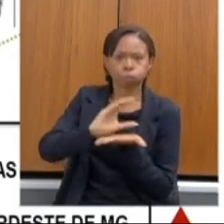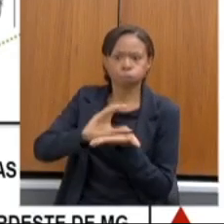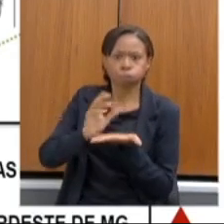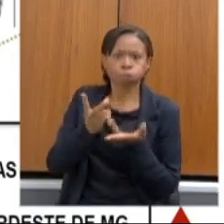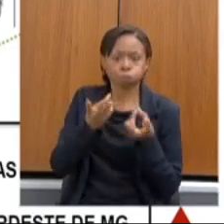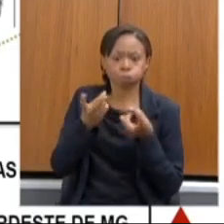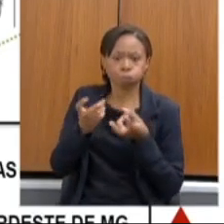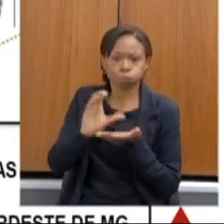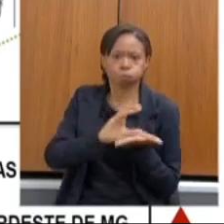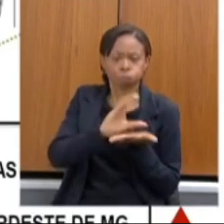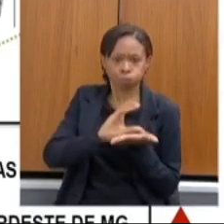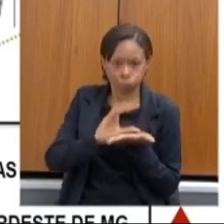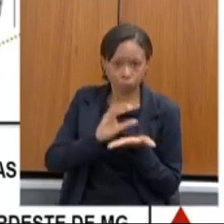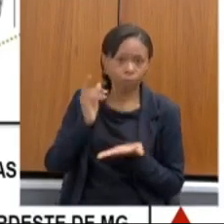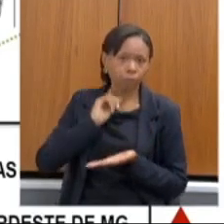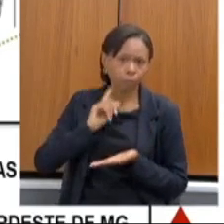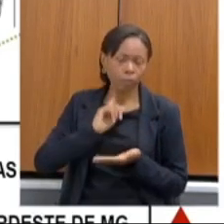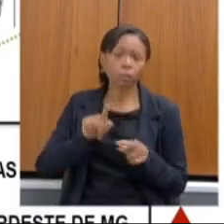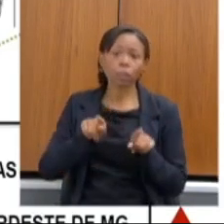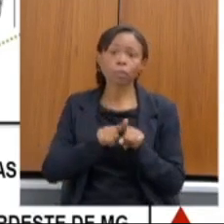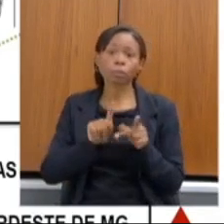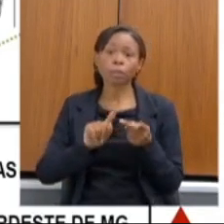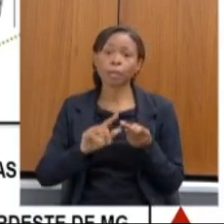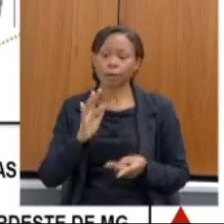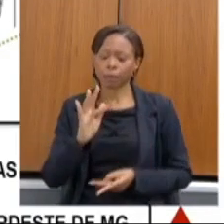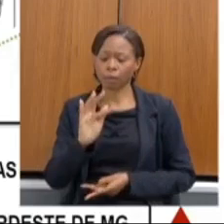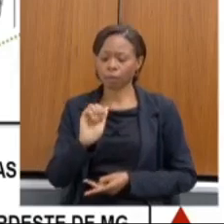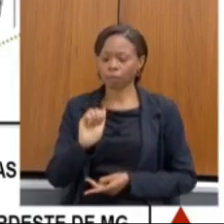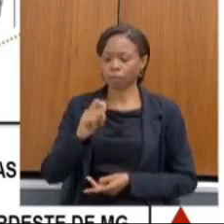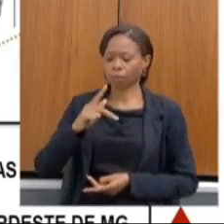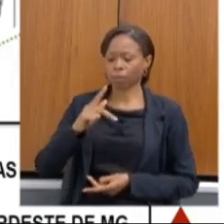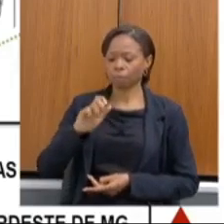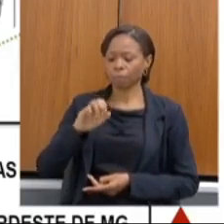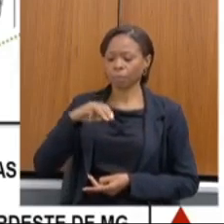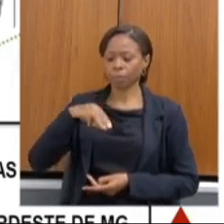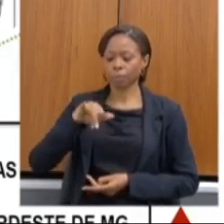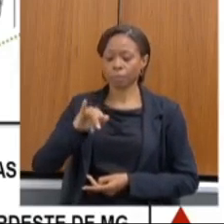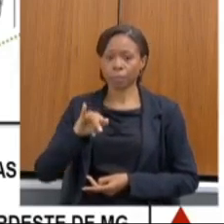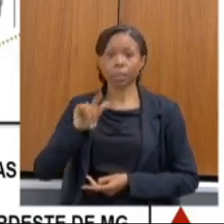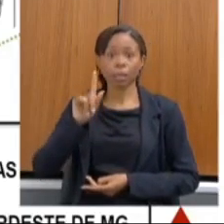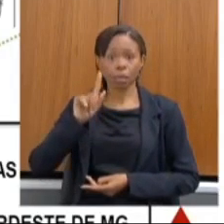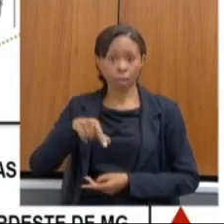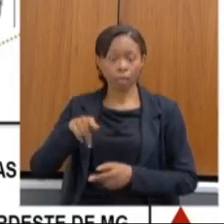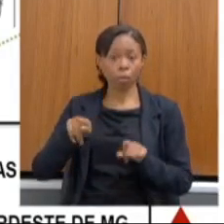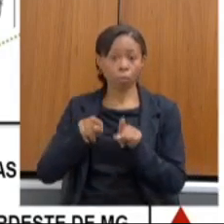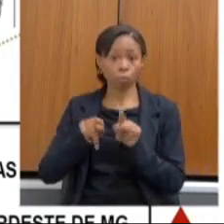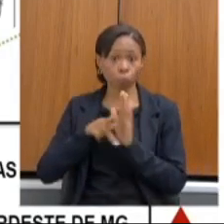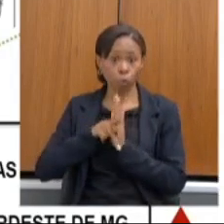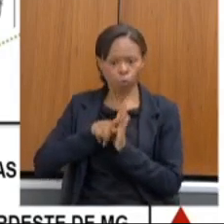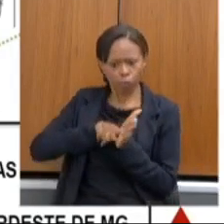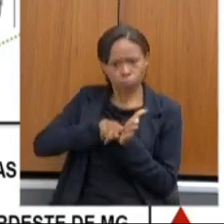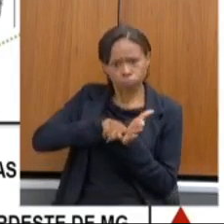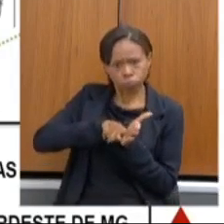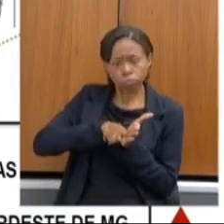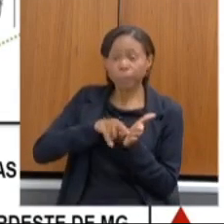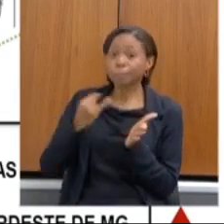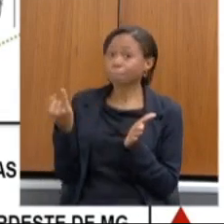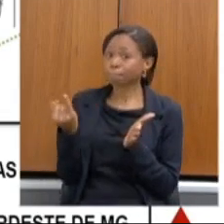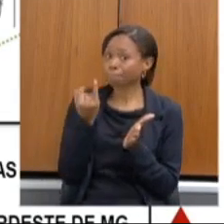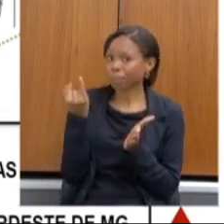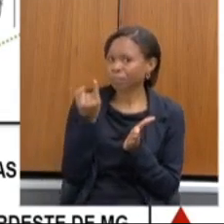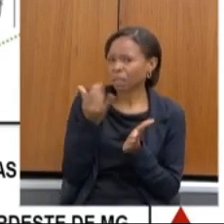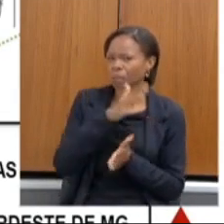para o estado Alfa a nossa entidade de Amparo à pesquisa também muito importante para a comunidade